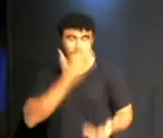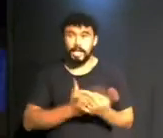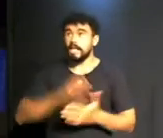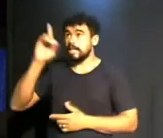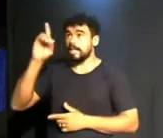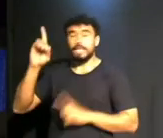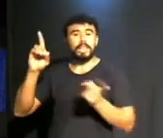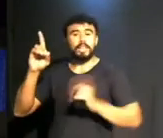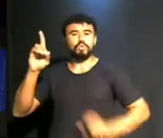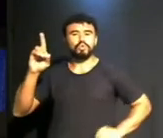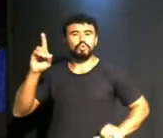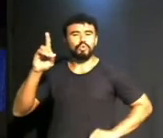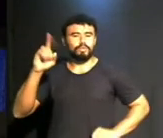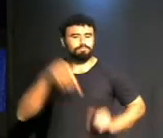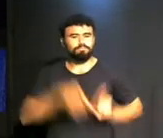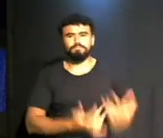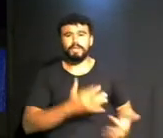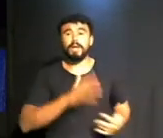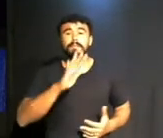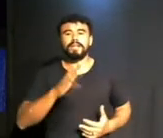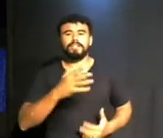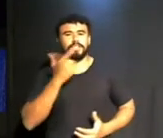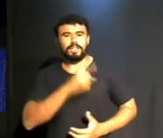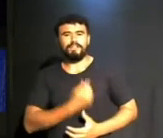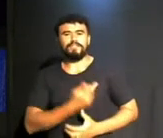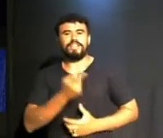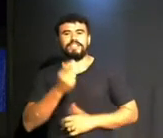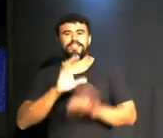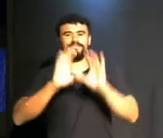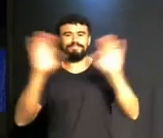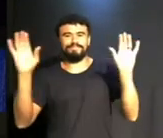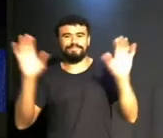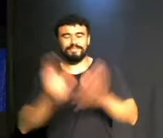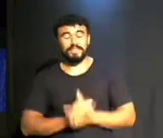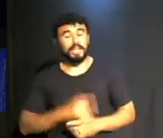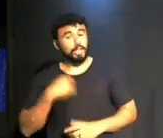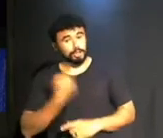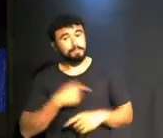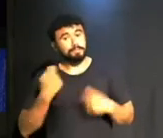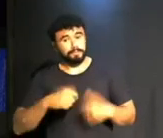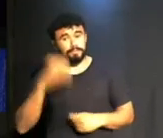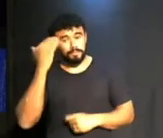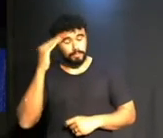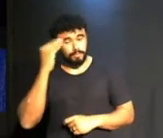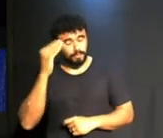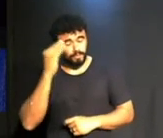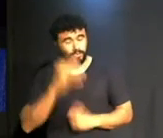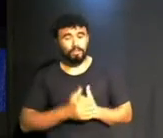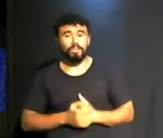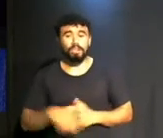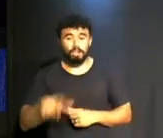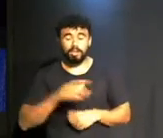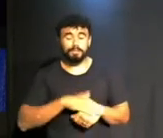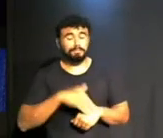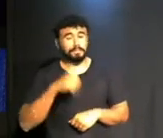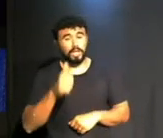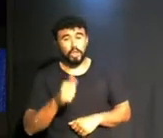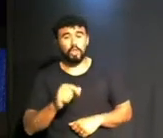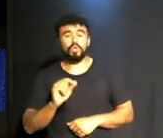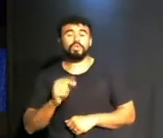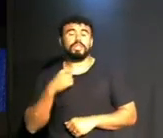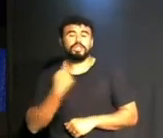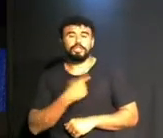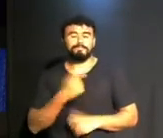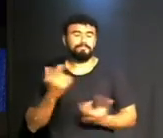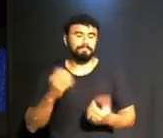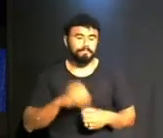não pereça mas tenha a vida eterna nós precisamos entender que dá o nosso melhor o melhor do nosso tempo